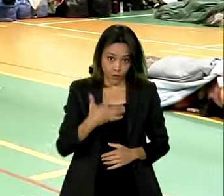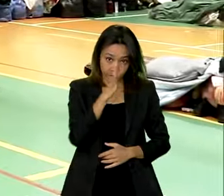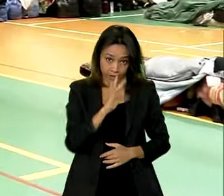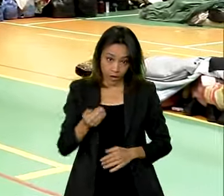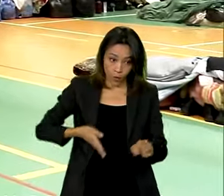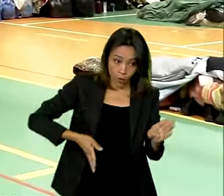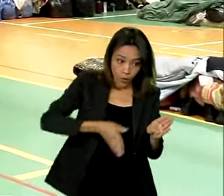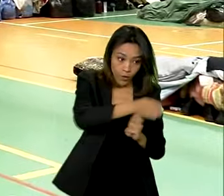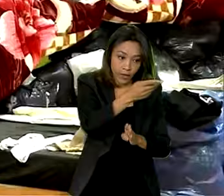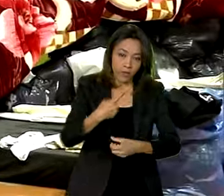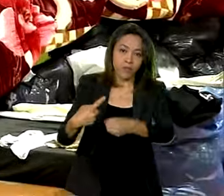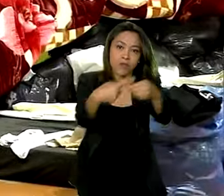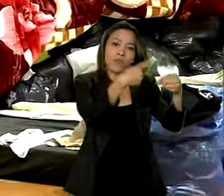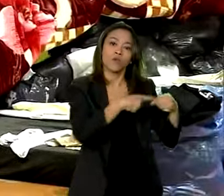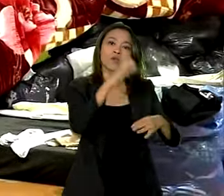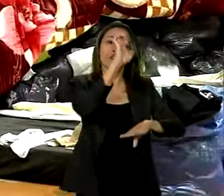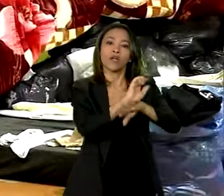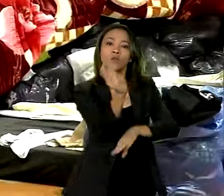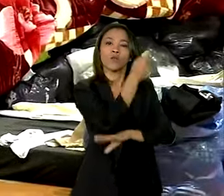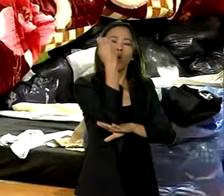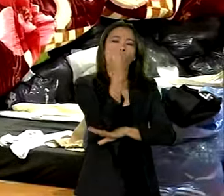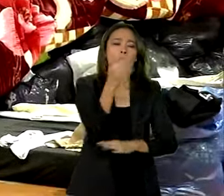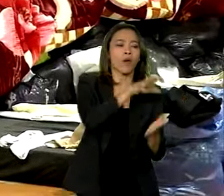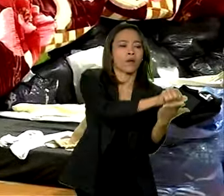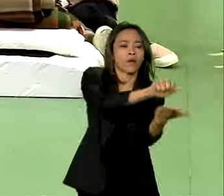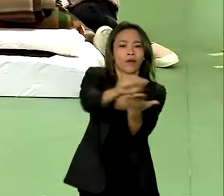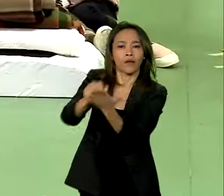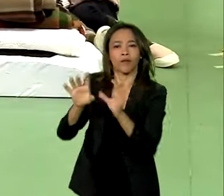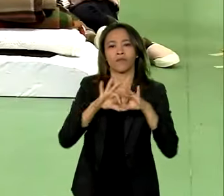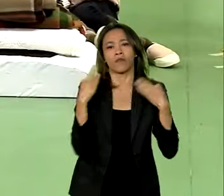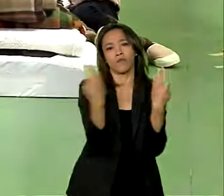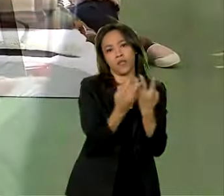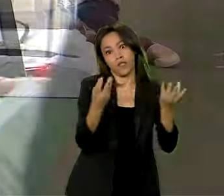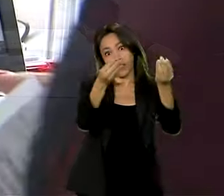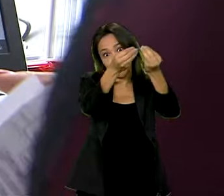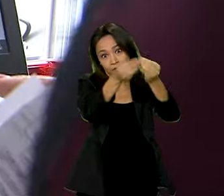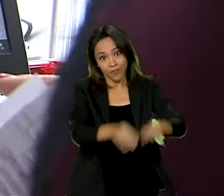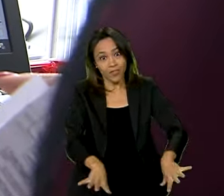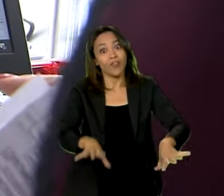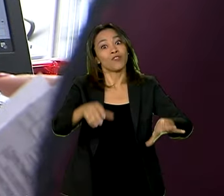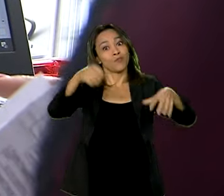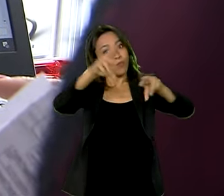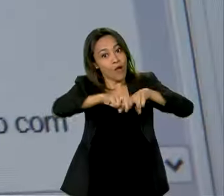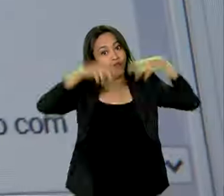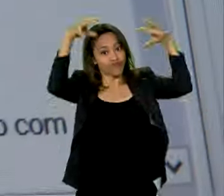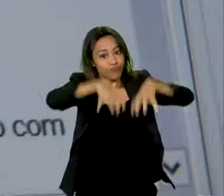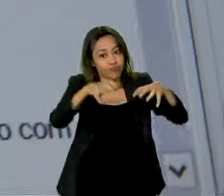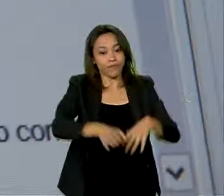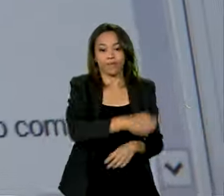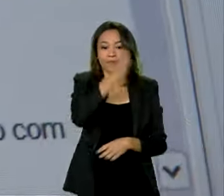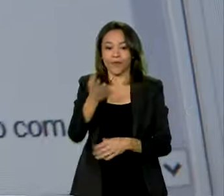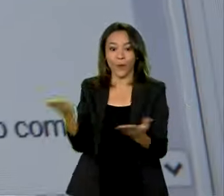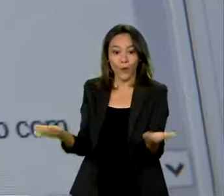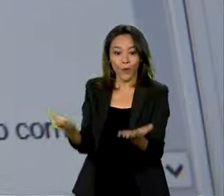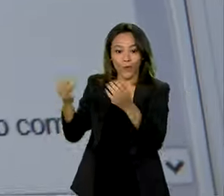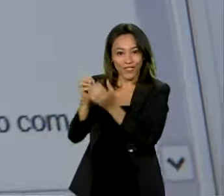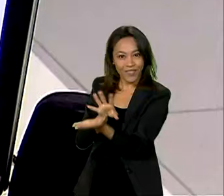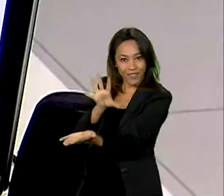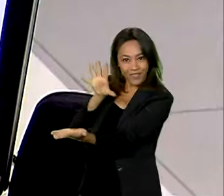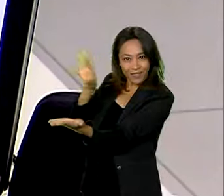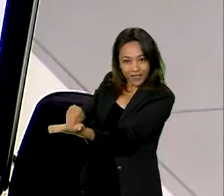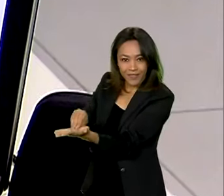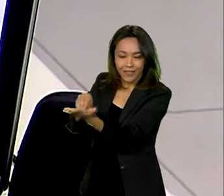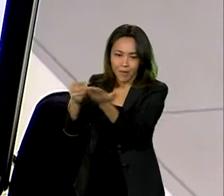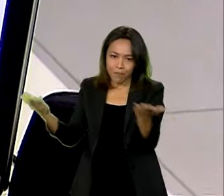Rio Grande do Sul sobre como cadastrar famílias atingidas pelas enchentes. Receita Federal libera hoje consulta ao